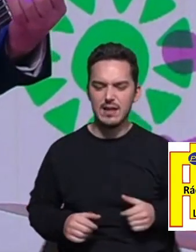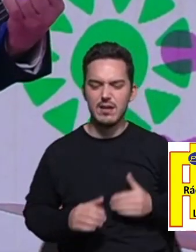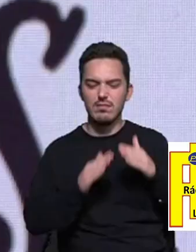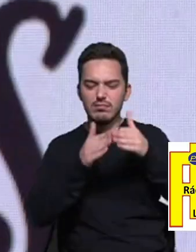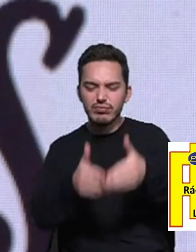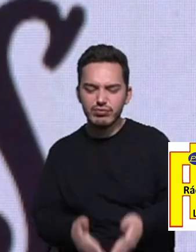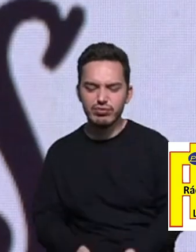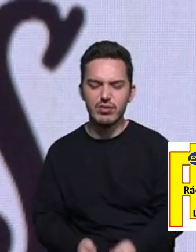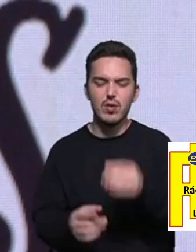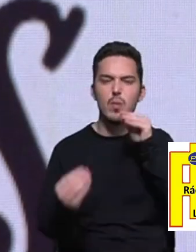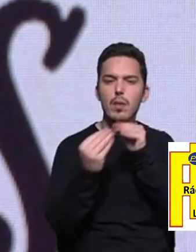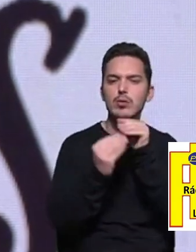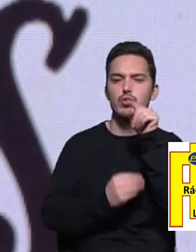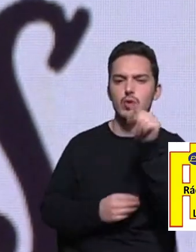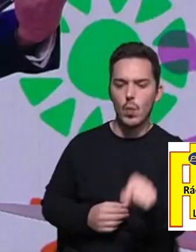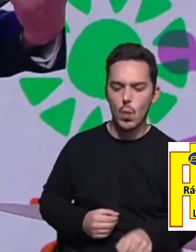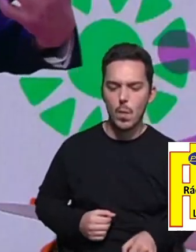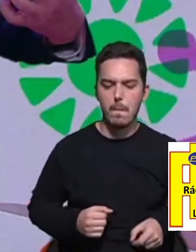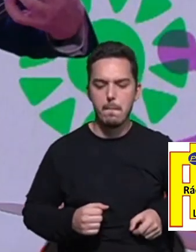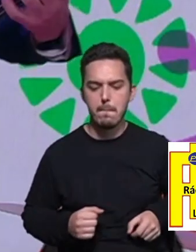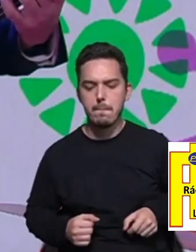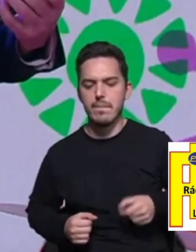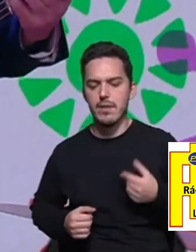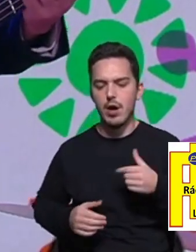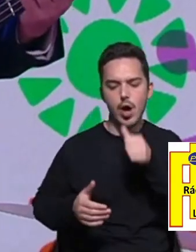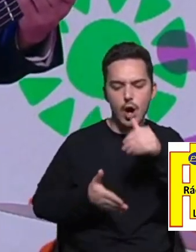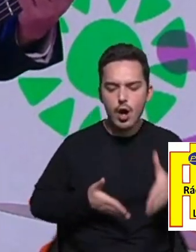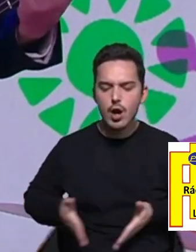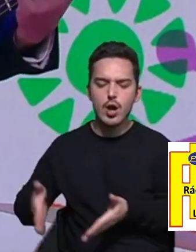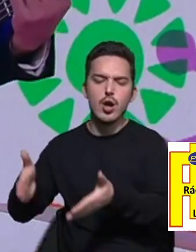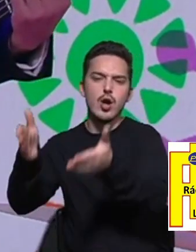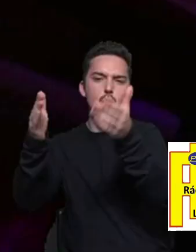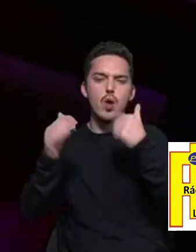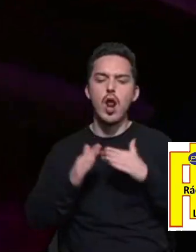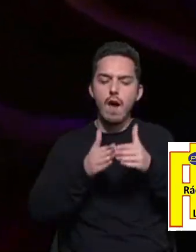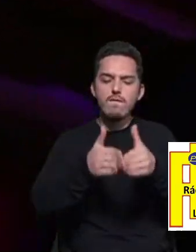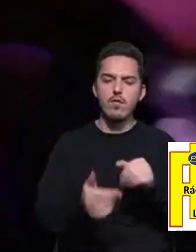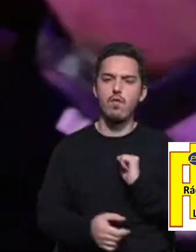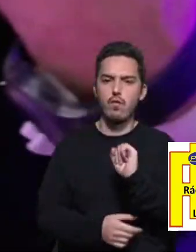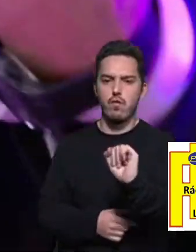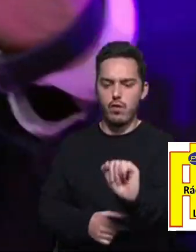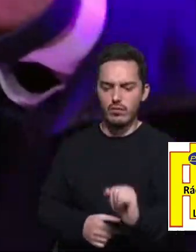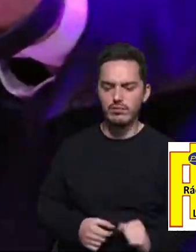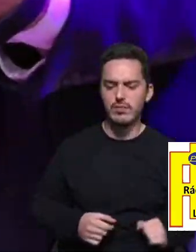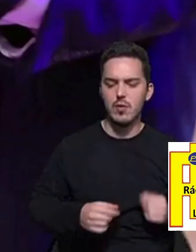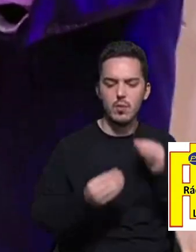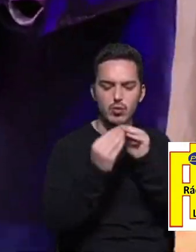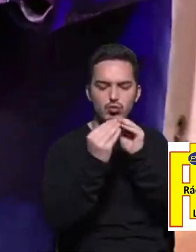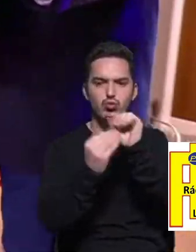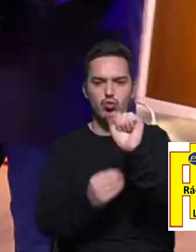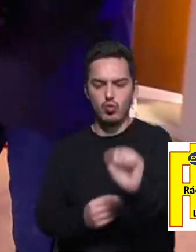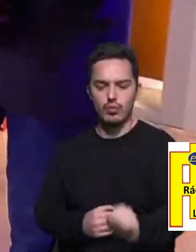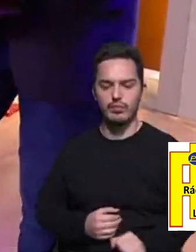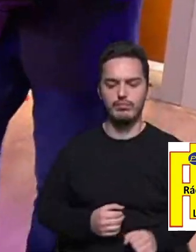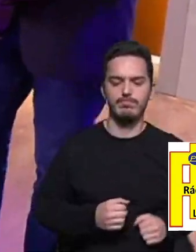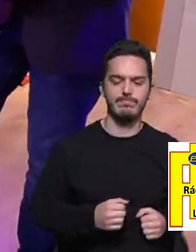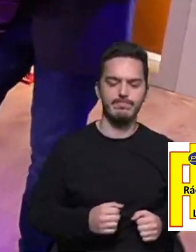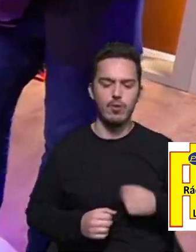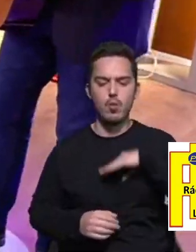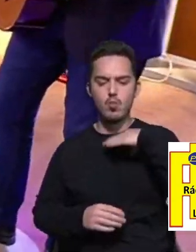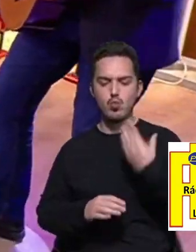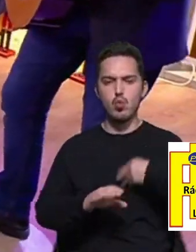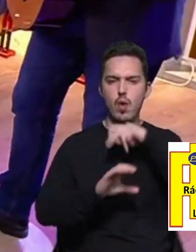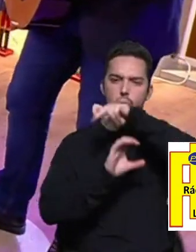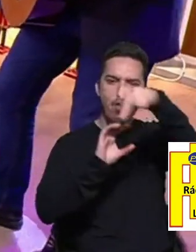naufragar. Por um beijo teu, atravesso os rios, serei teu navio. Por um beijo teu, dou a volta